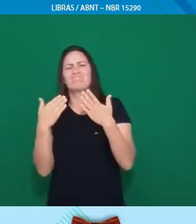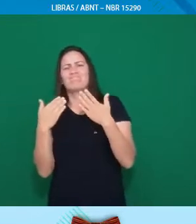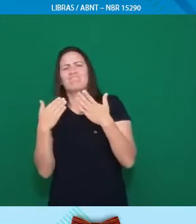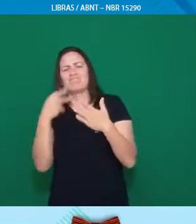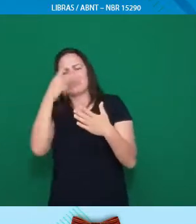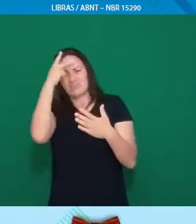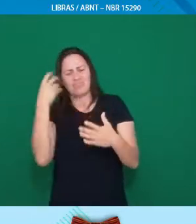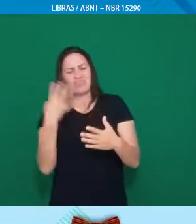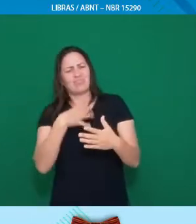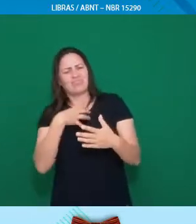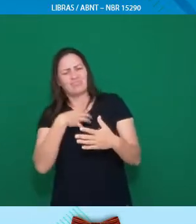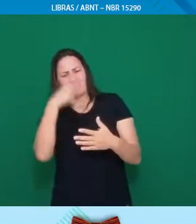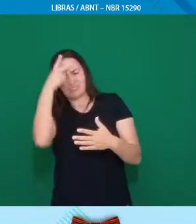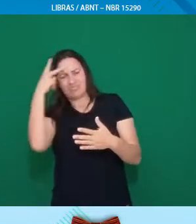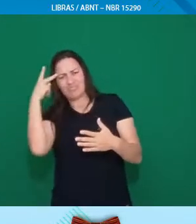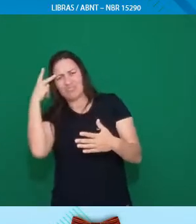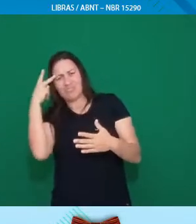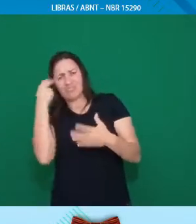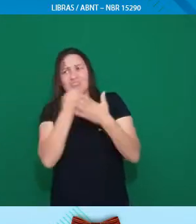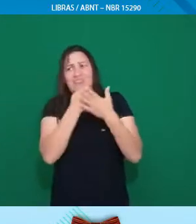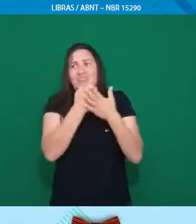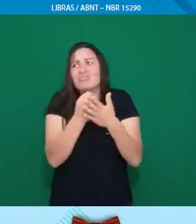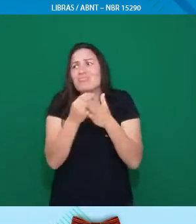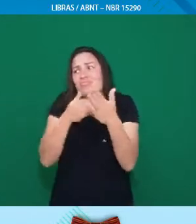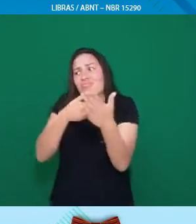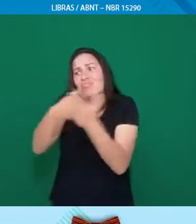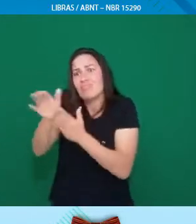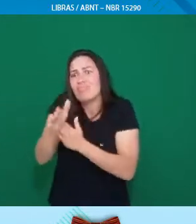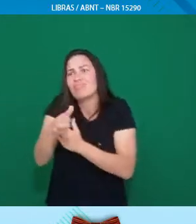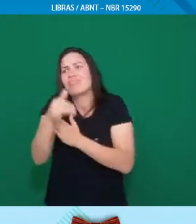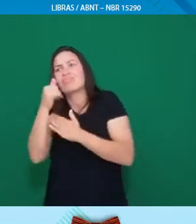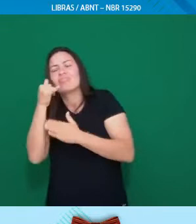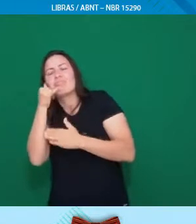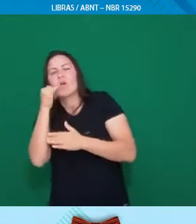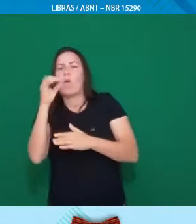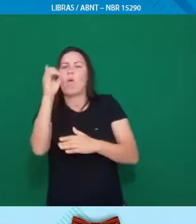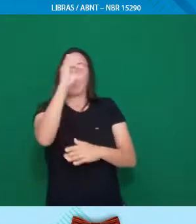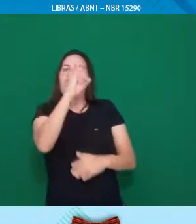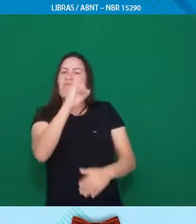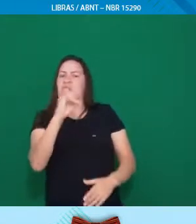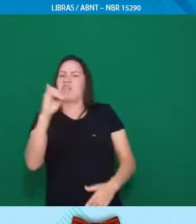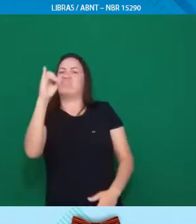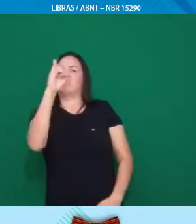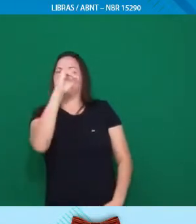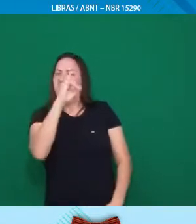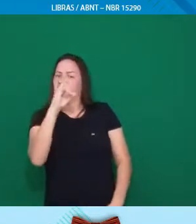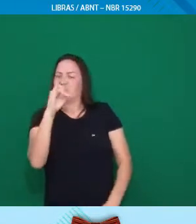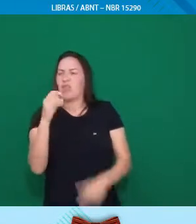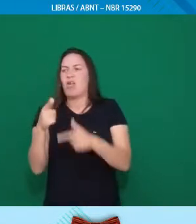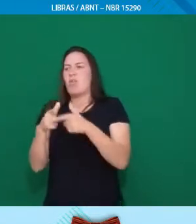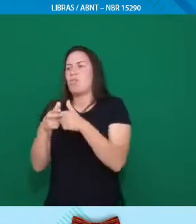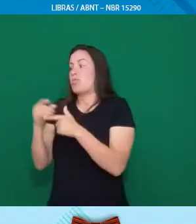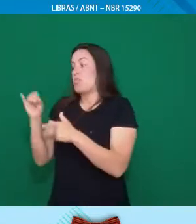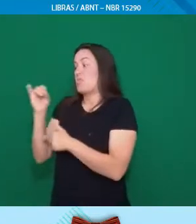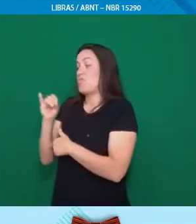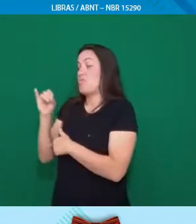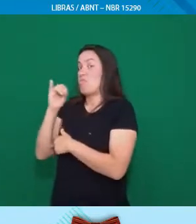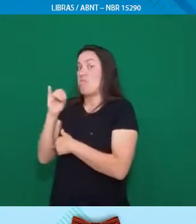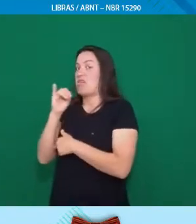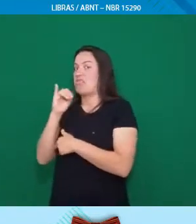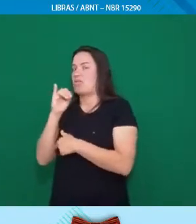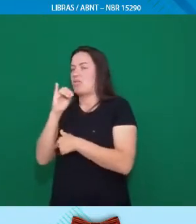em várias situações as pessoas hoje ao invés de ajudá-la a se prefere pegar um celular e filmar a situação